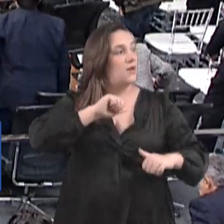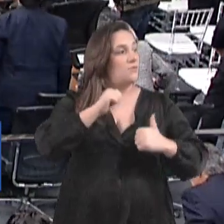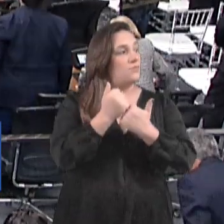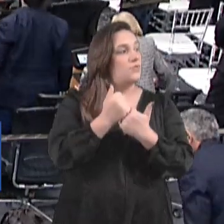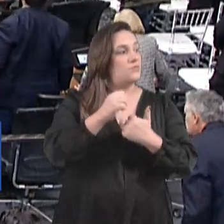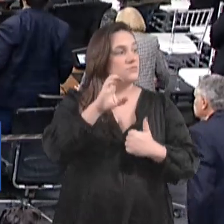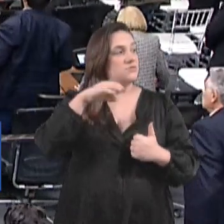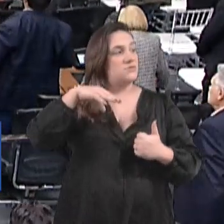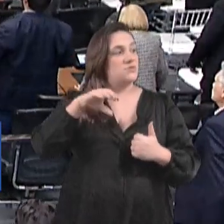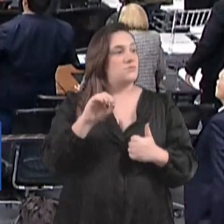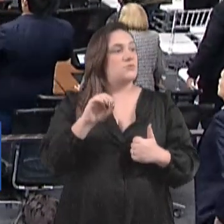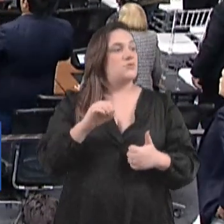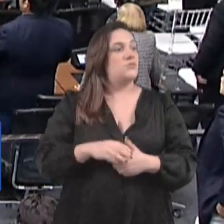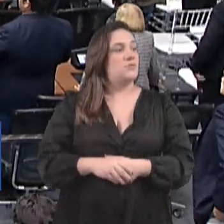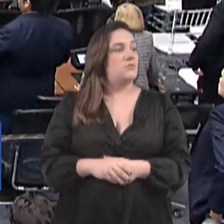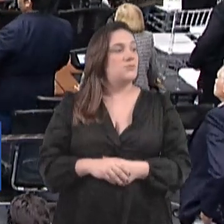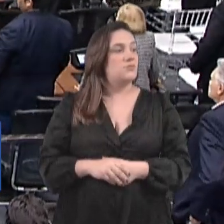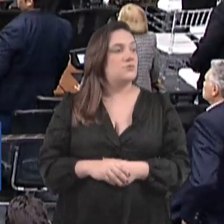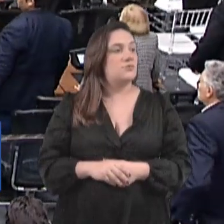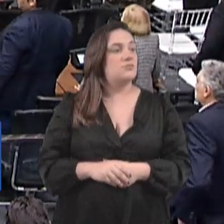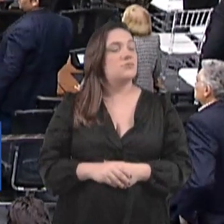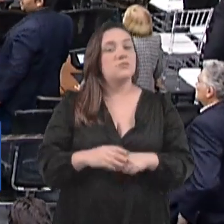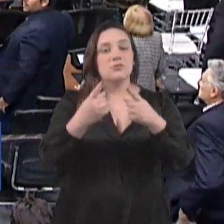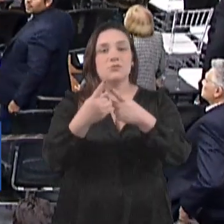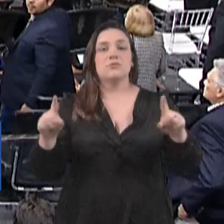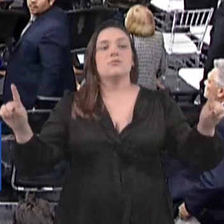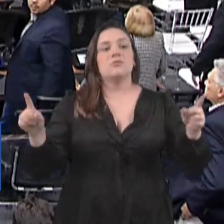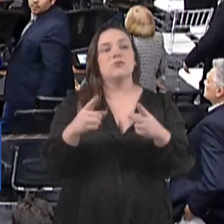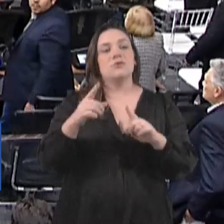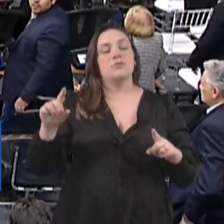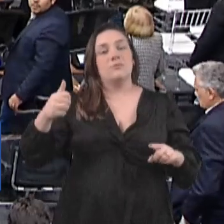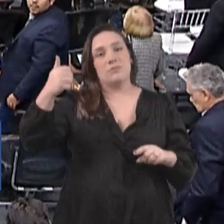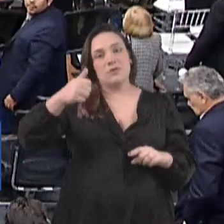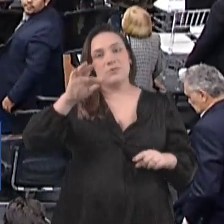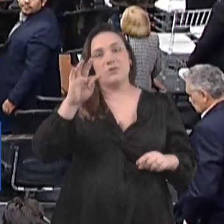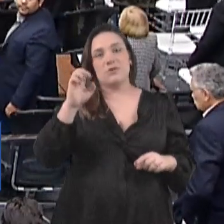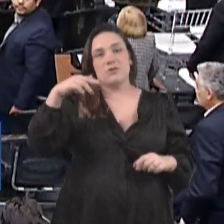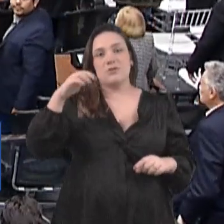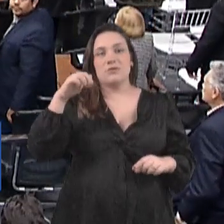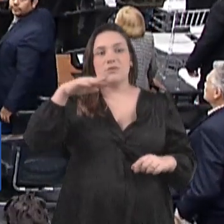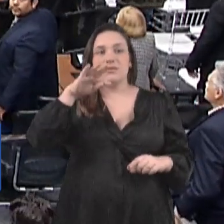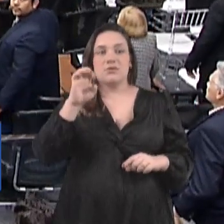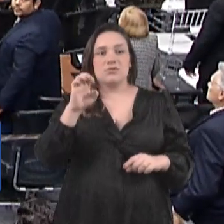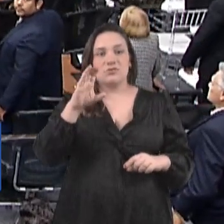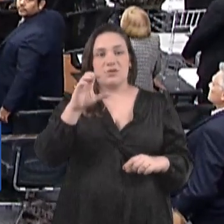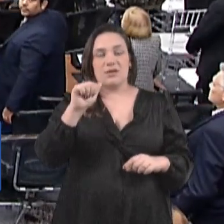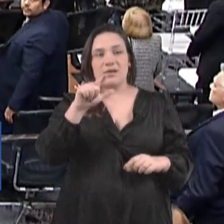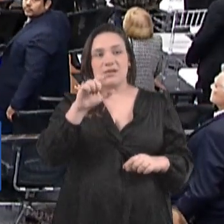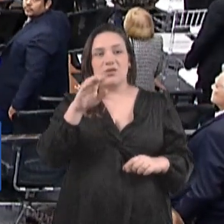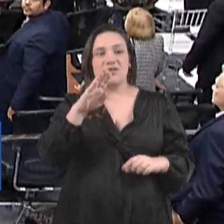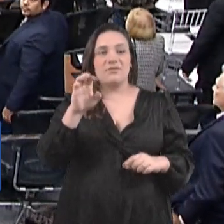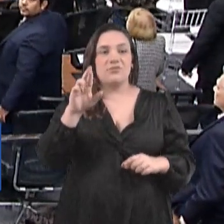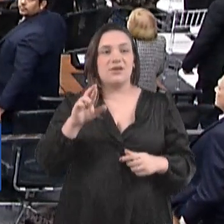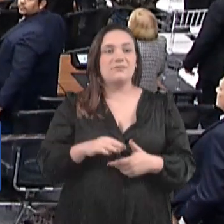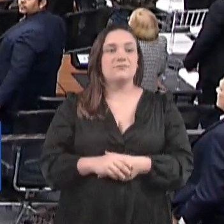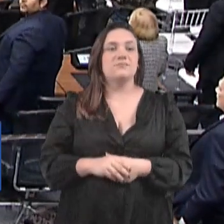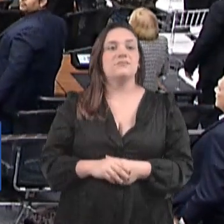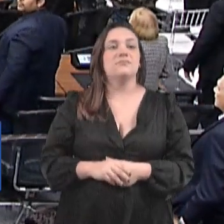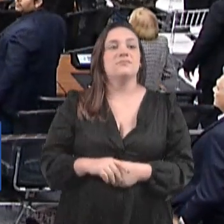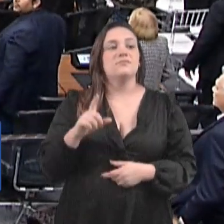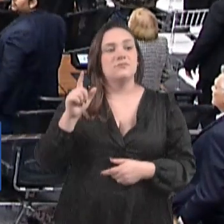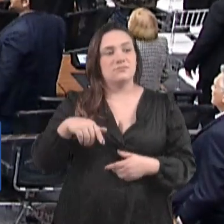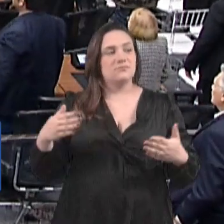do Comando Militar do Oeste, sob a regência do primeiro-tenente Caleb Tavares Flor, que também fez